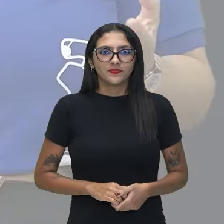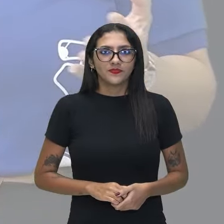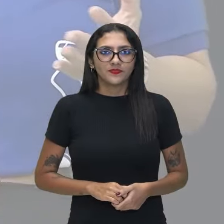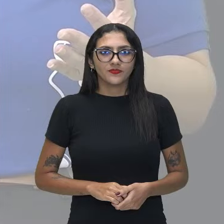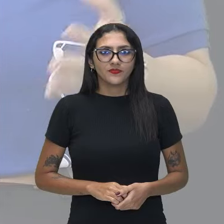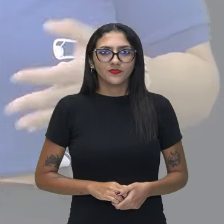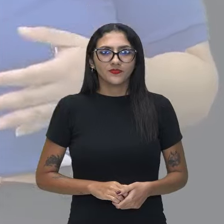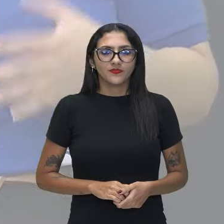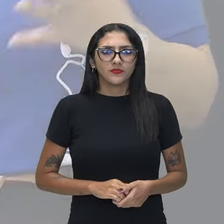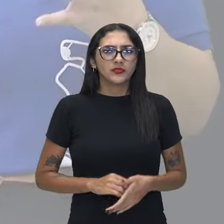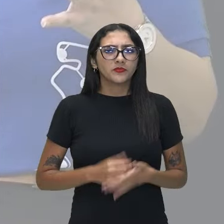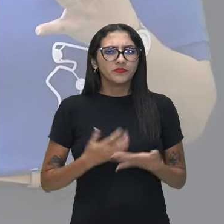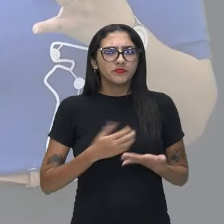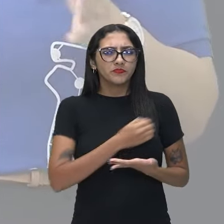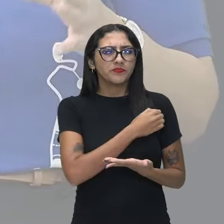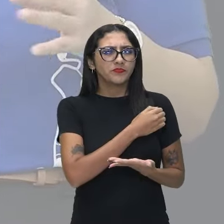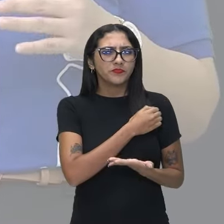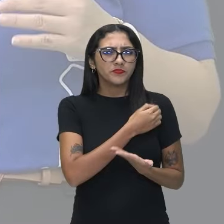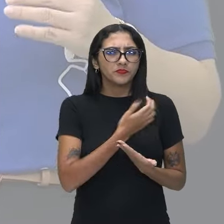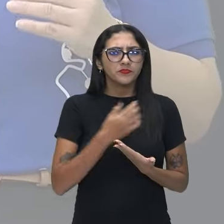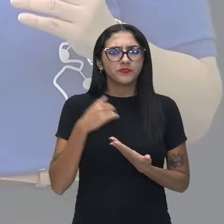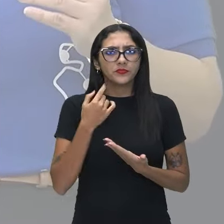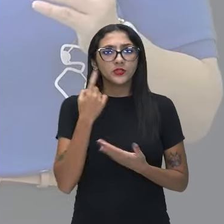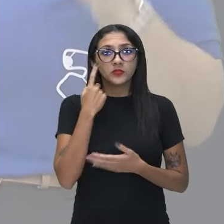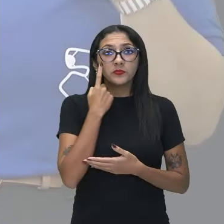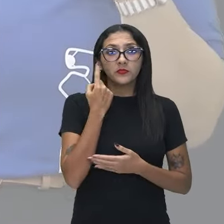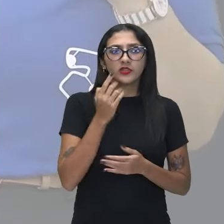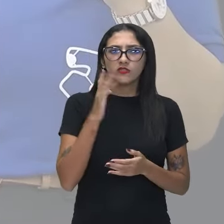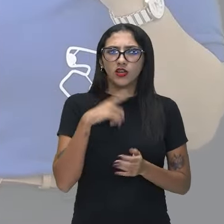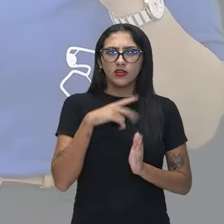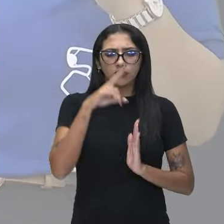E então, pessoal, supondo aí que nós fizemos a leitura